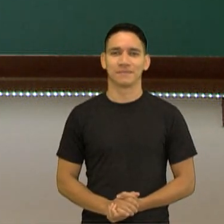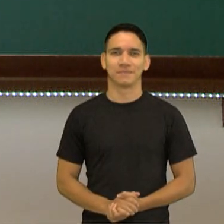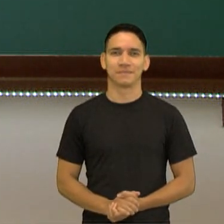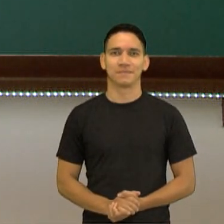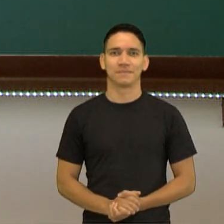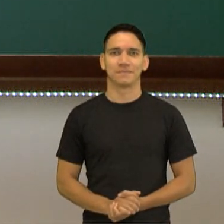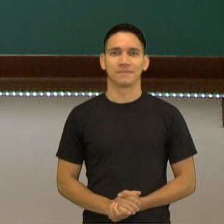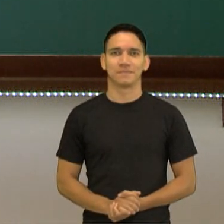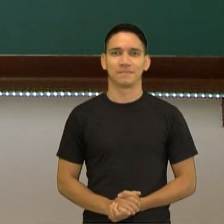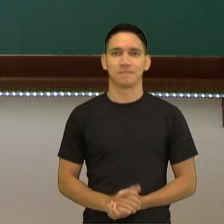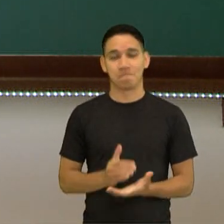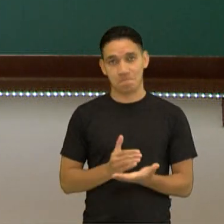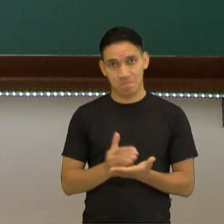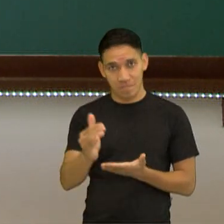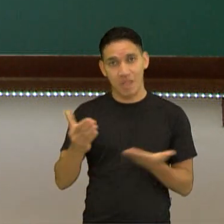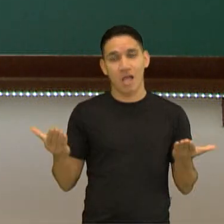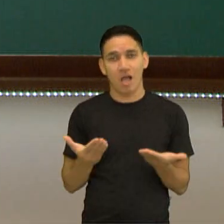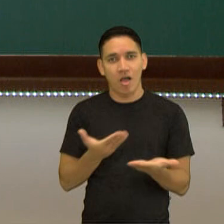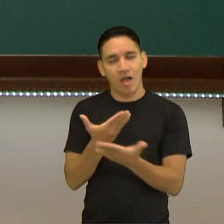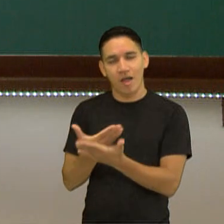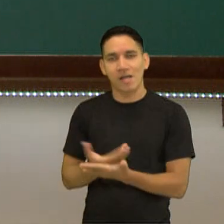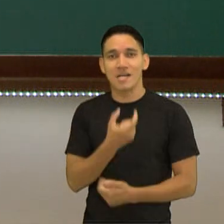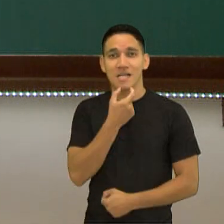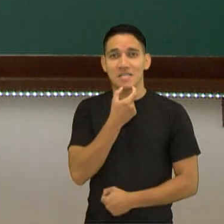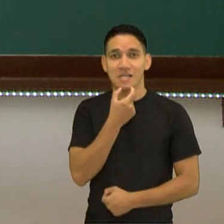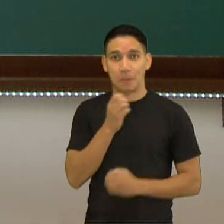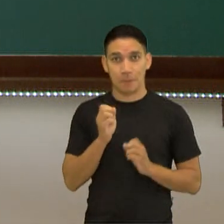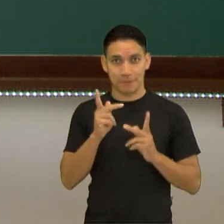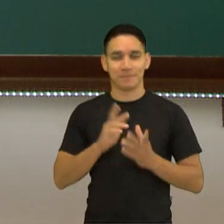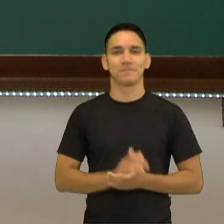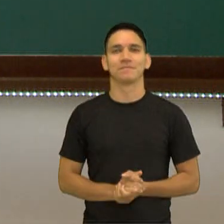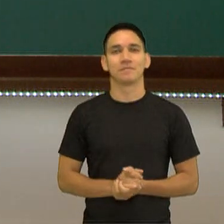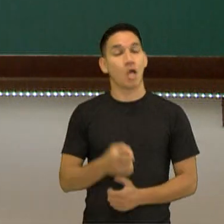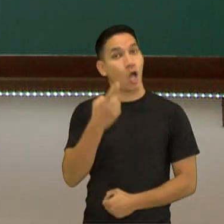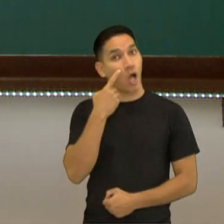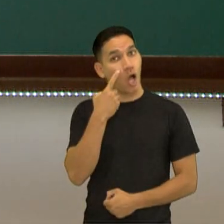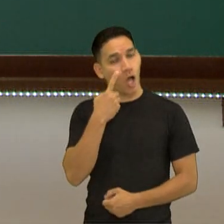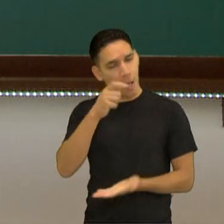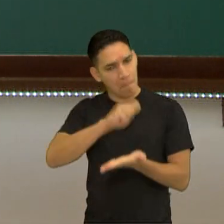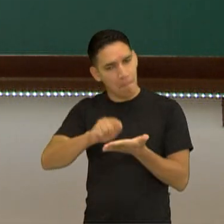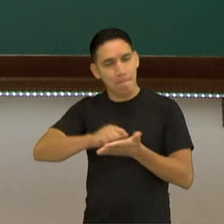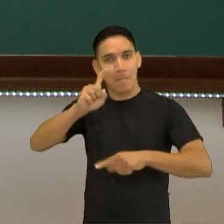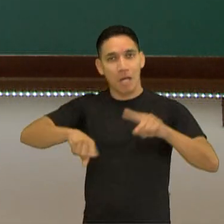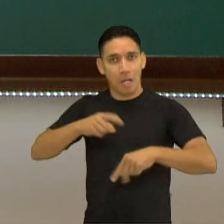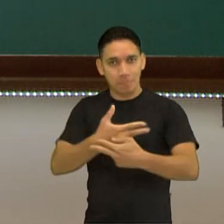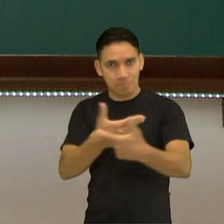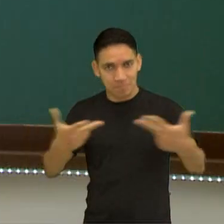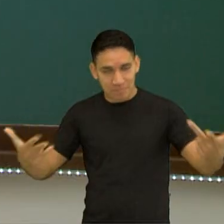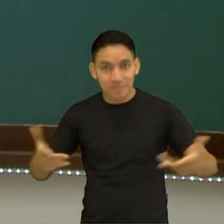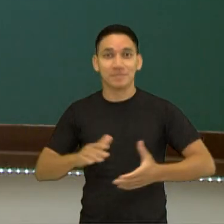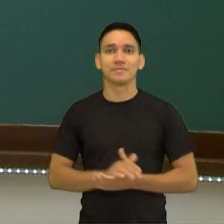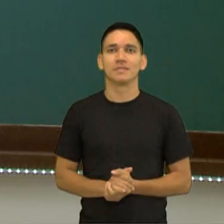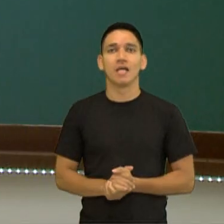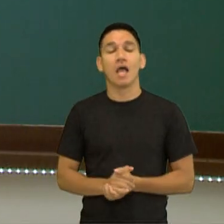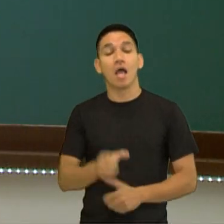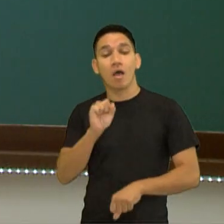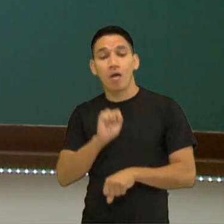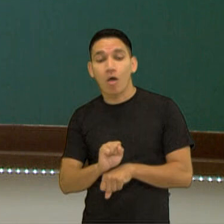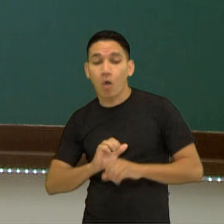English class. Vamos iniciar então a nossa aula de inglês, hein? Então se preparem aí, peguem todo o seu material, procurem um local